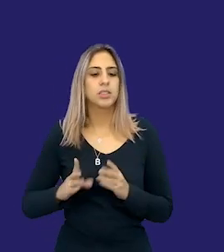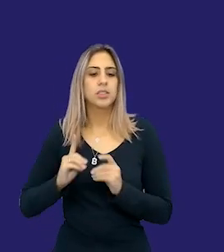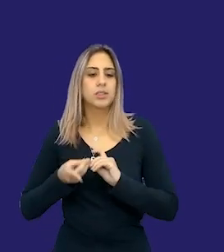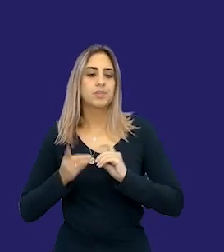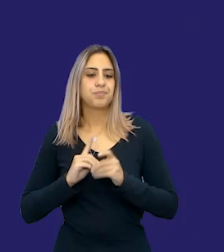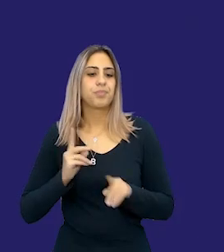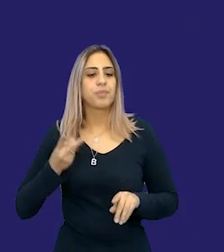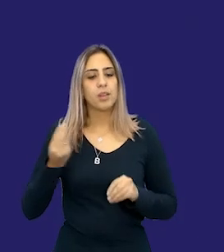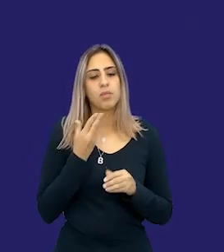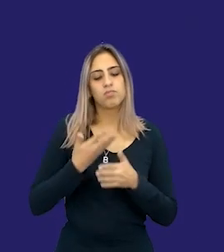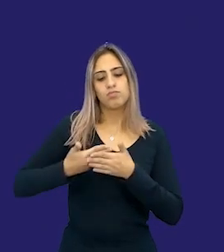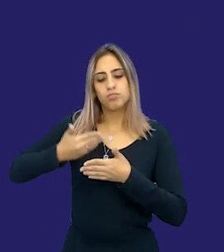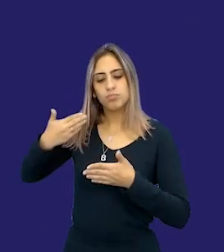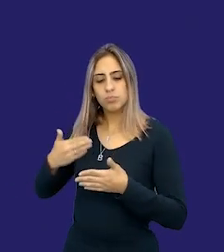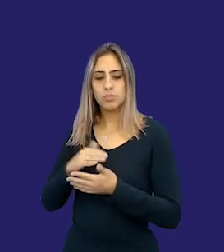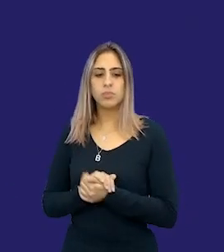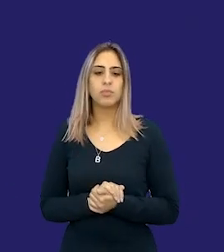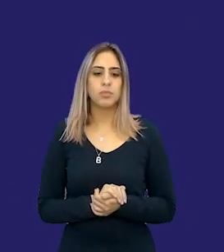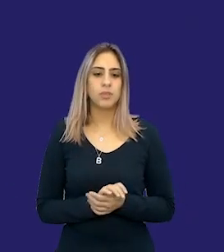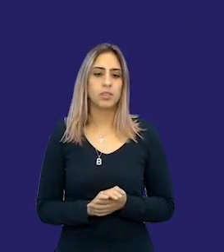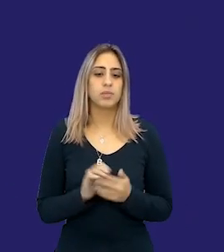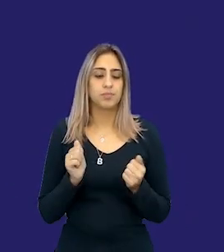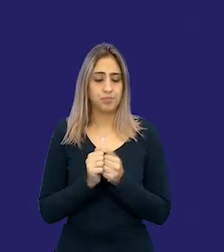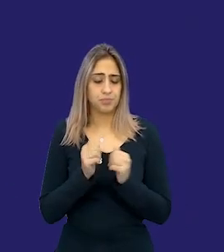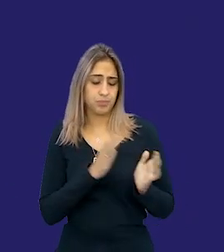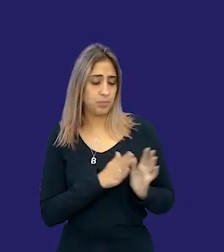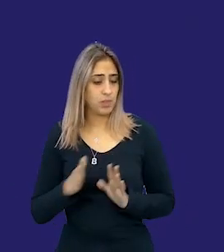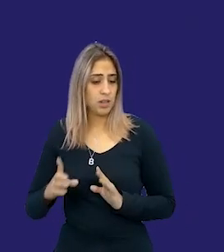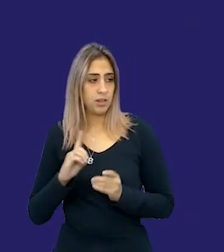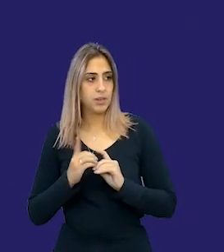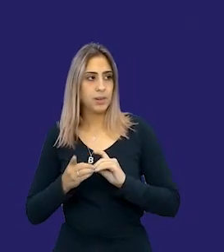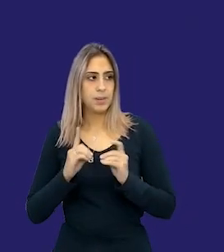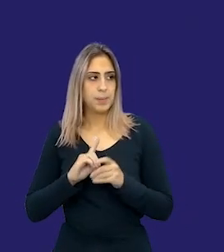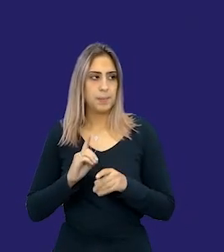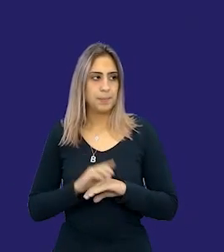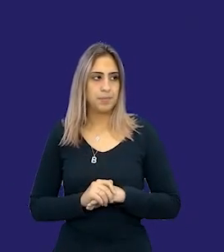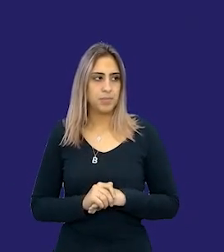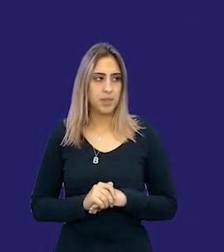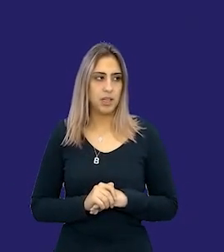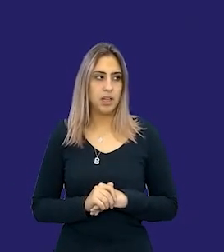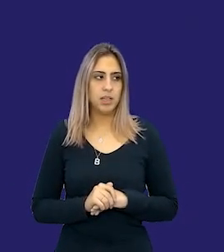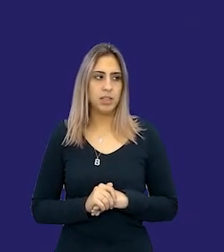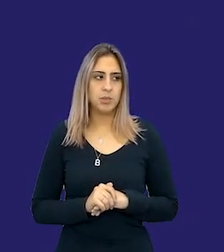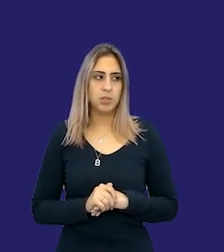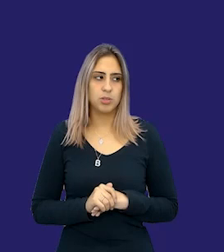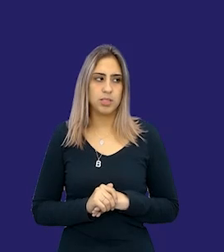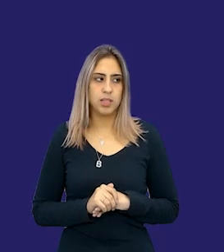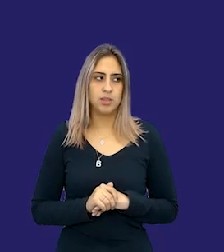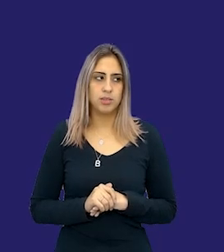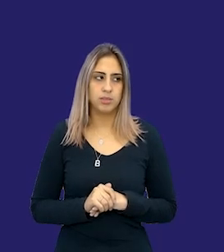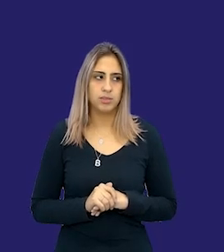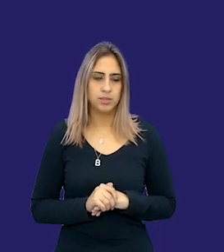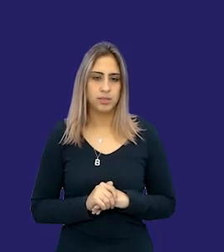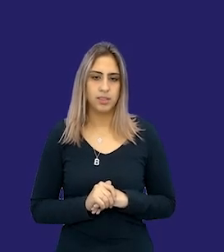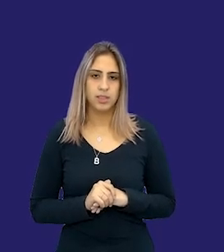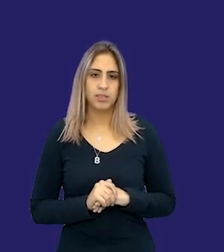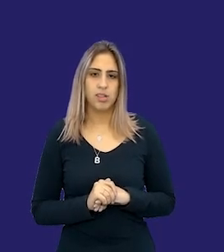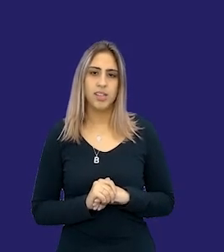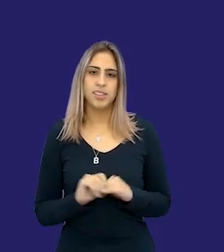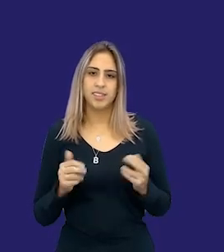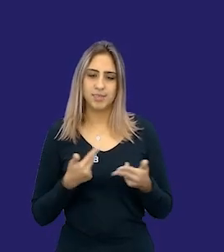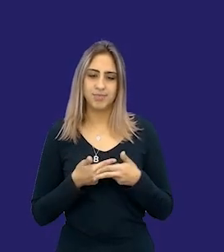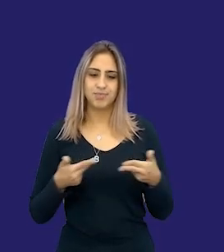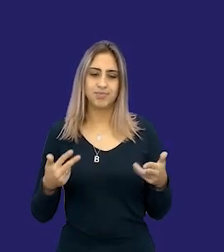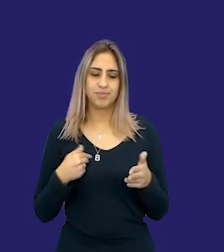com antecedência, ou seja, com uma sequência didática que ainda não teve início na sala de aula. E isso não é